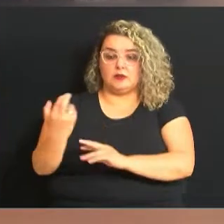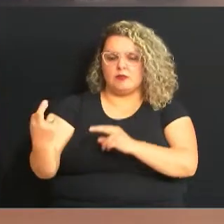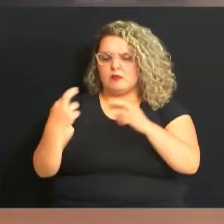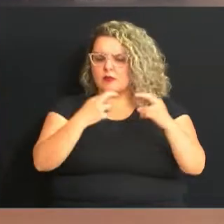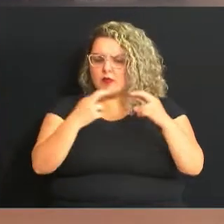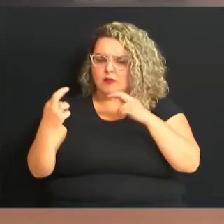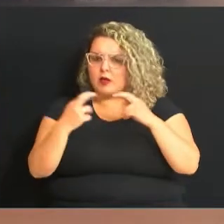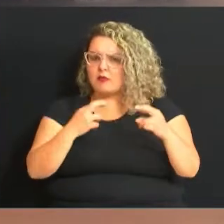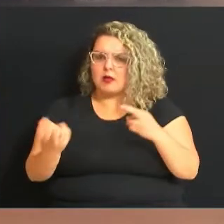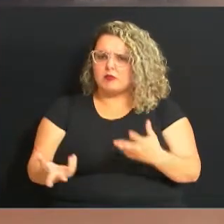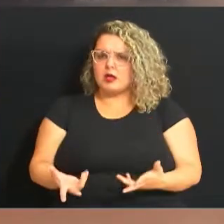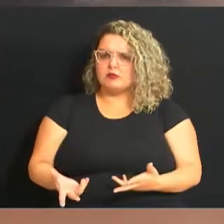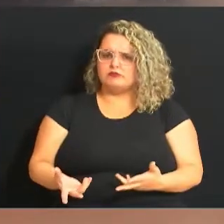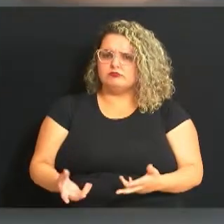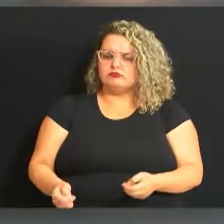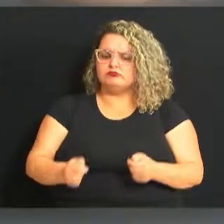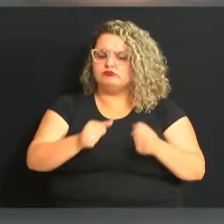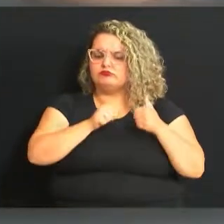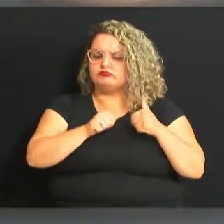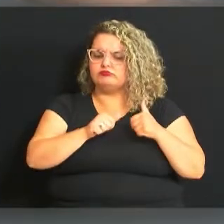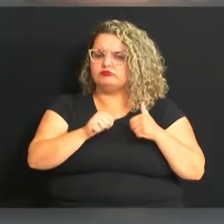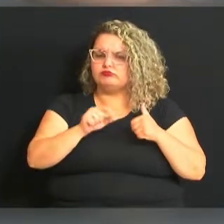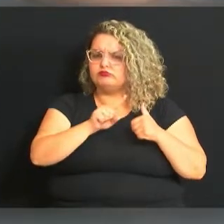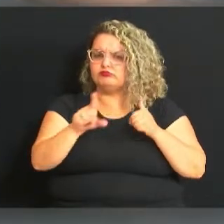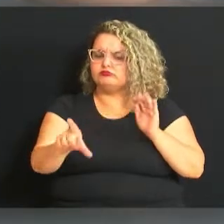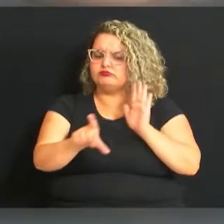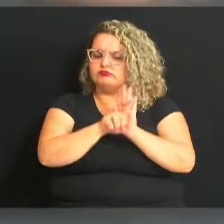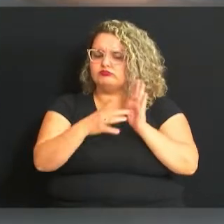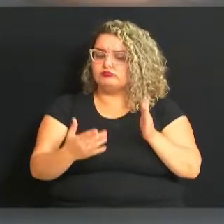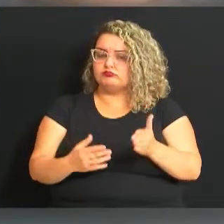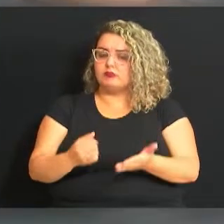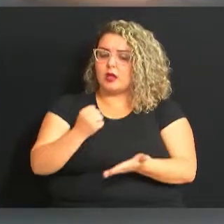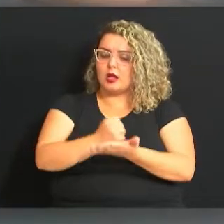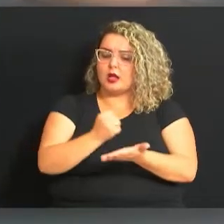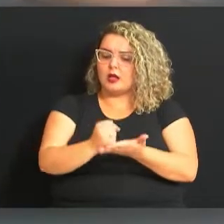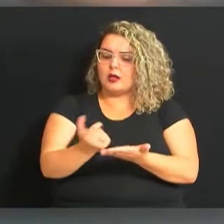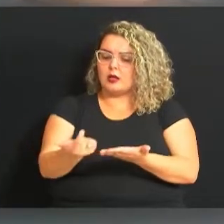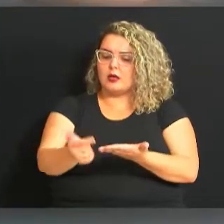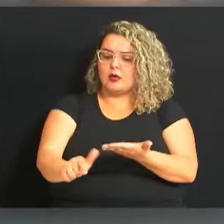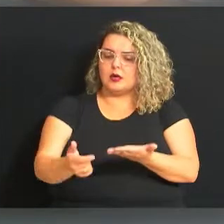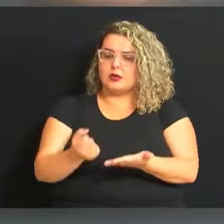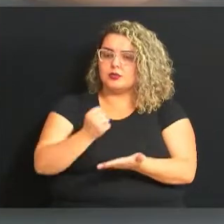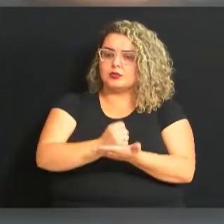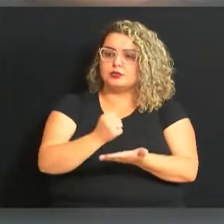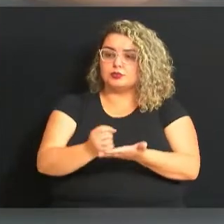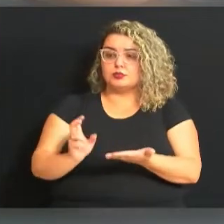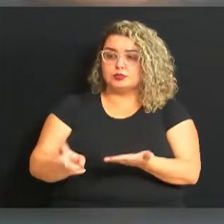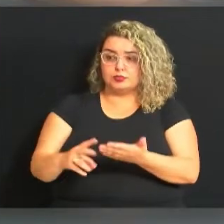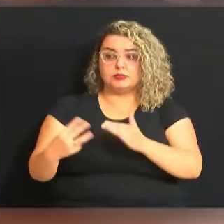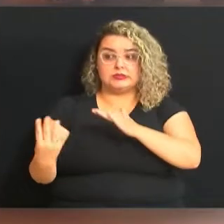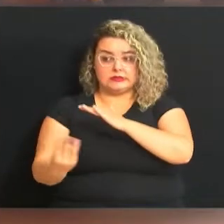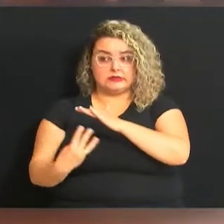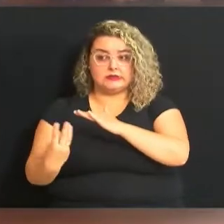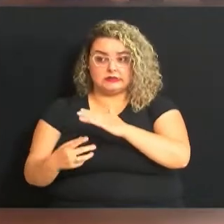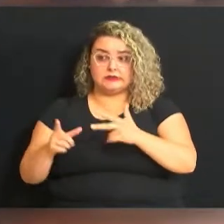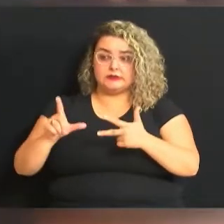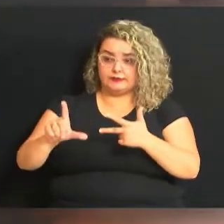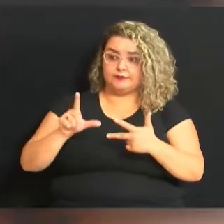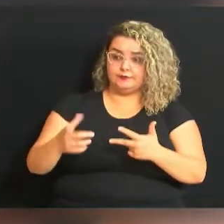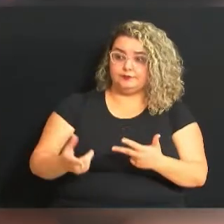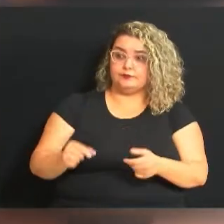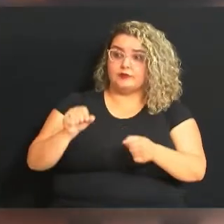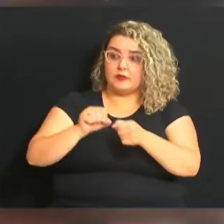supostas cobranças de vantagens indevidas para a prorrogação de contratos de empresas terceirizadas pelo Legislativo,